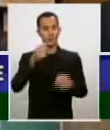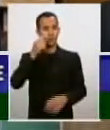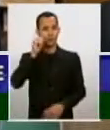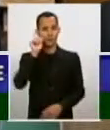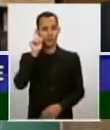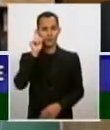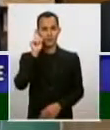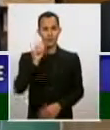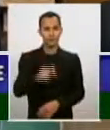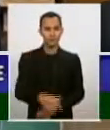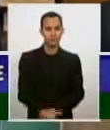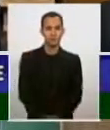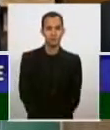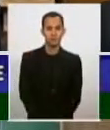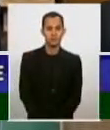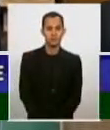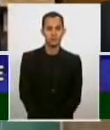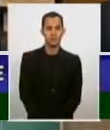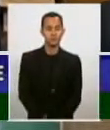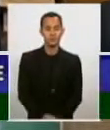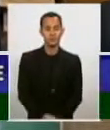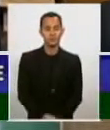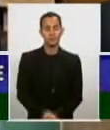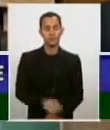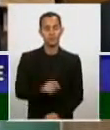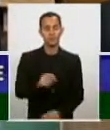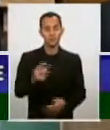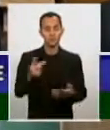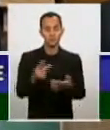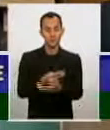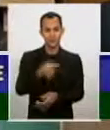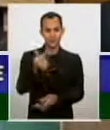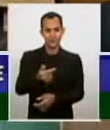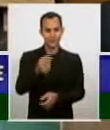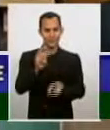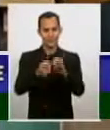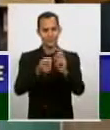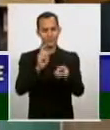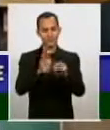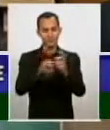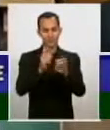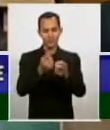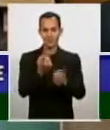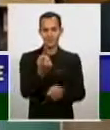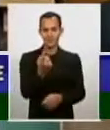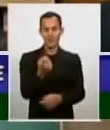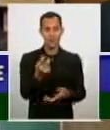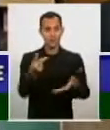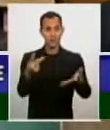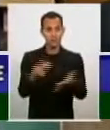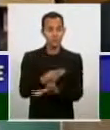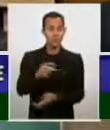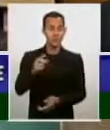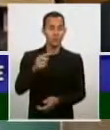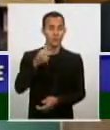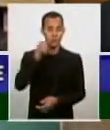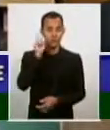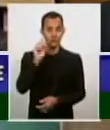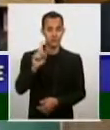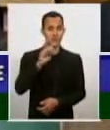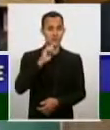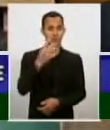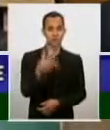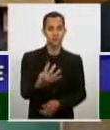ontem, na nossa segunda reunião ordinária, que aconteceu no dia de ontem, dia